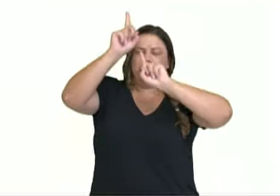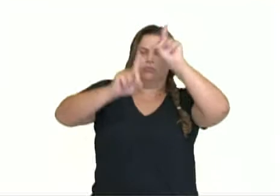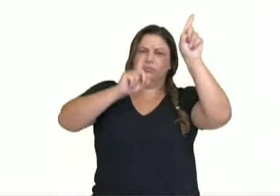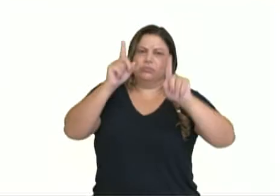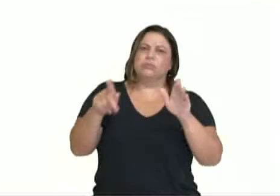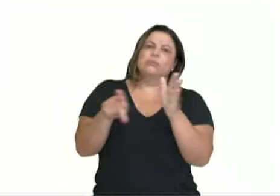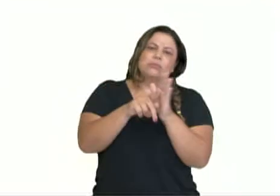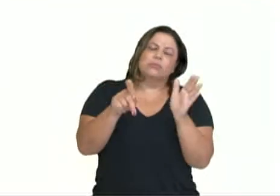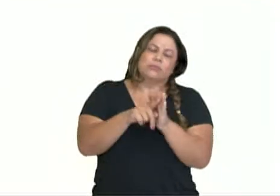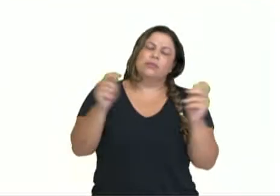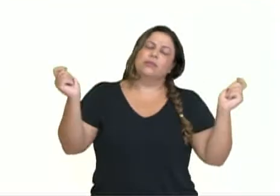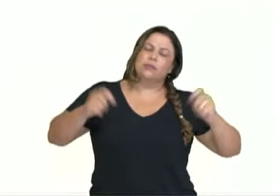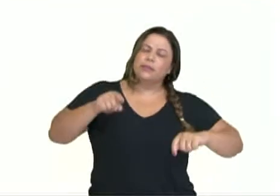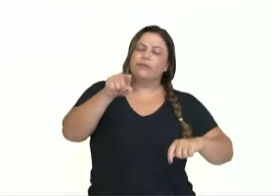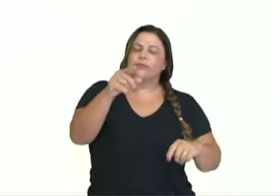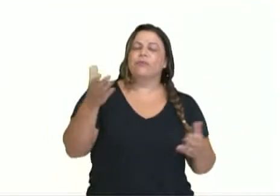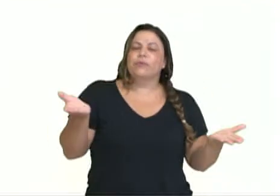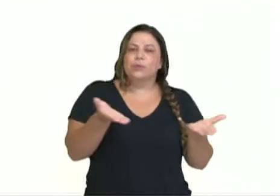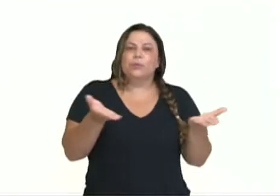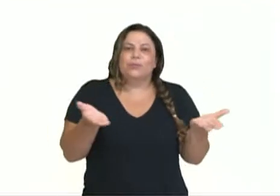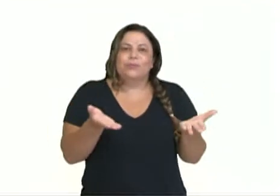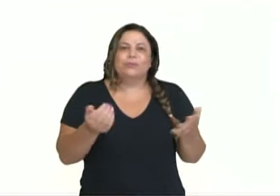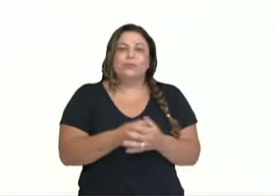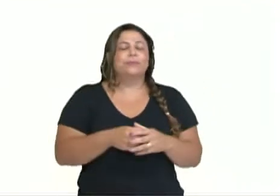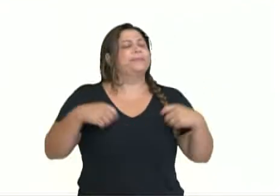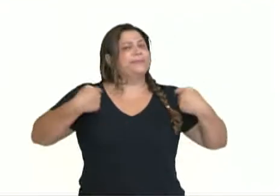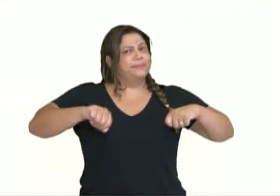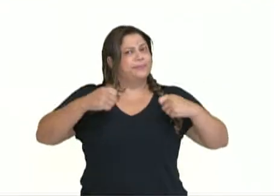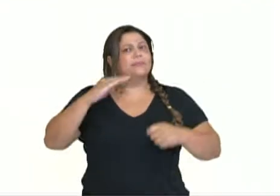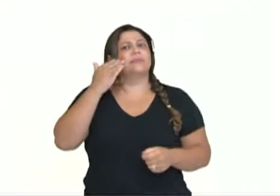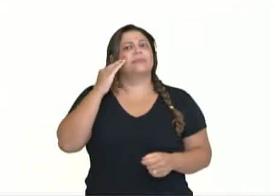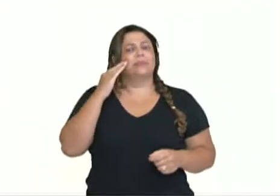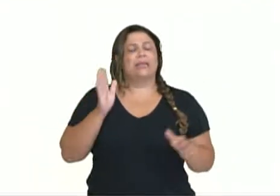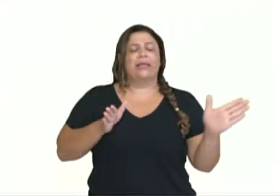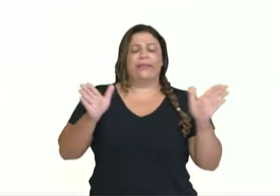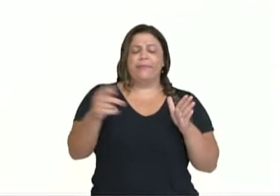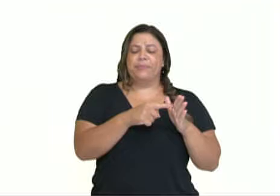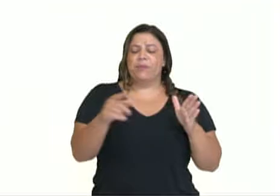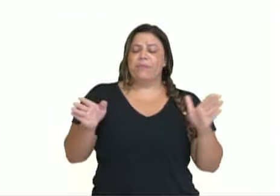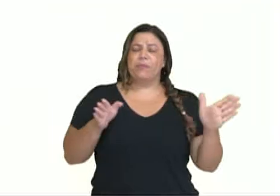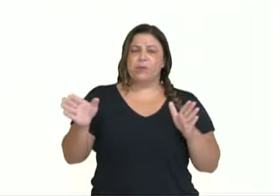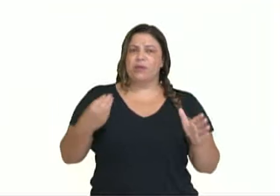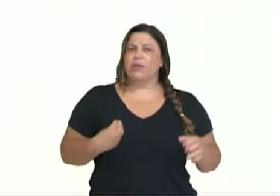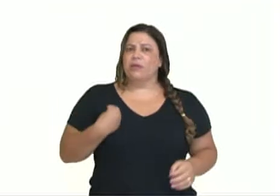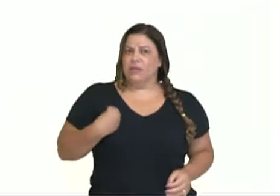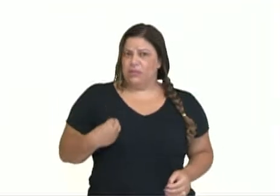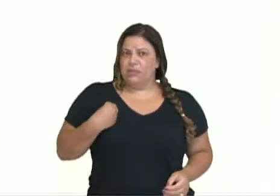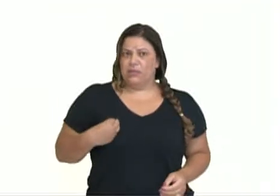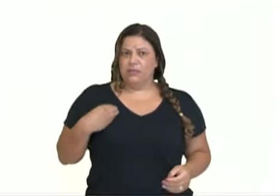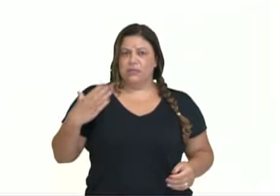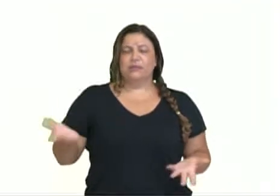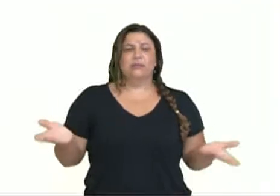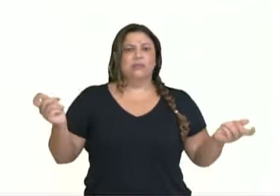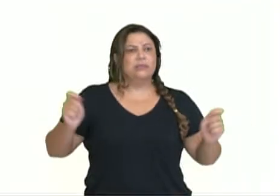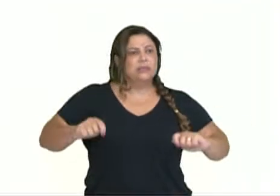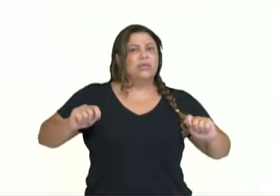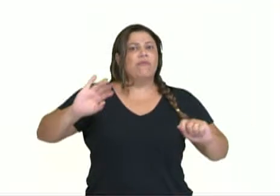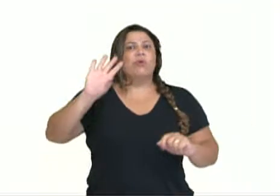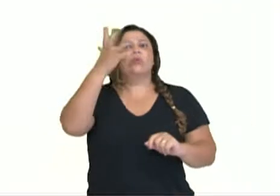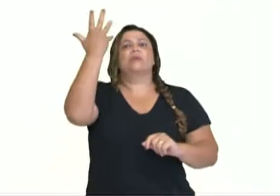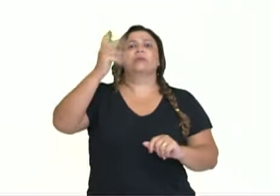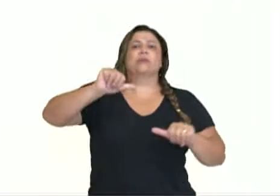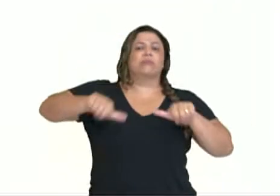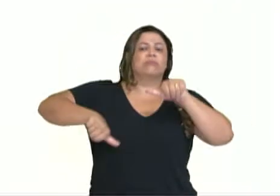de arte que vocês vão ver hoje. A gente tem que entender que eles viviam numa época em que estavam ocorrendo algumas